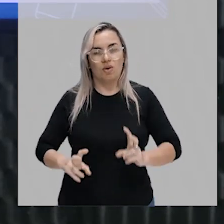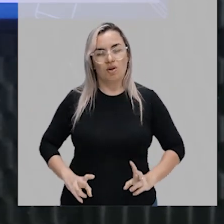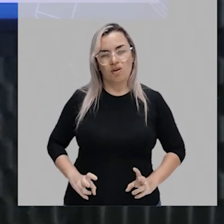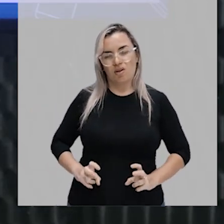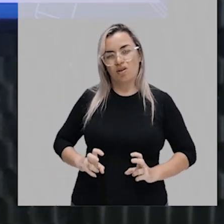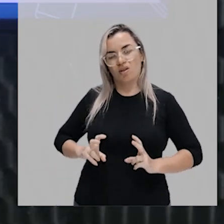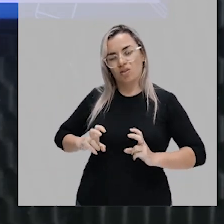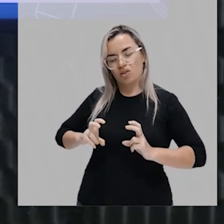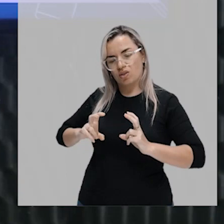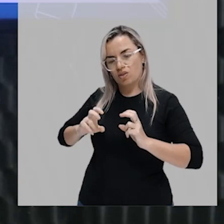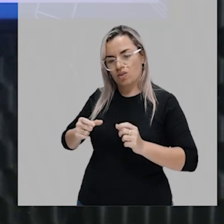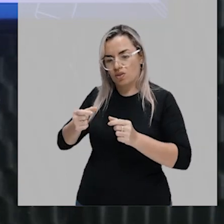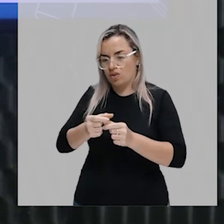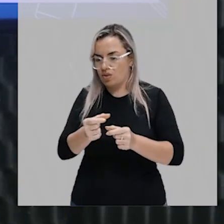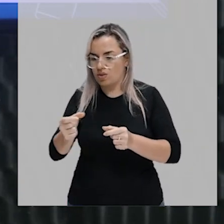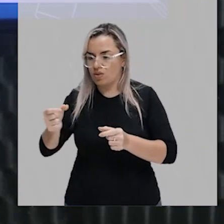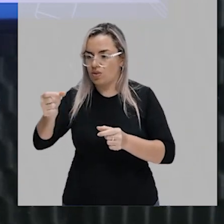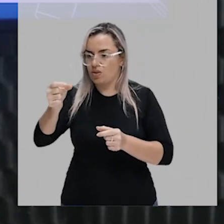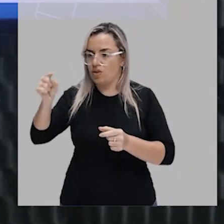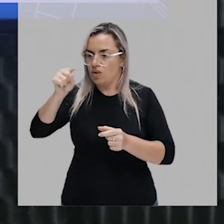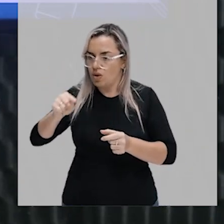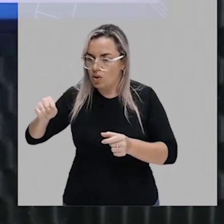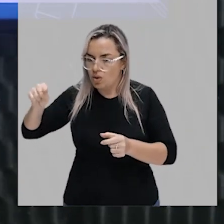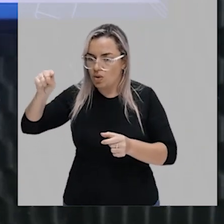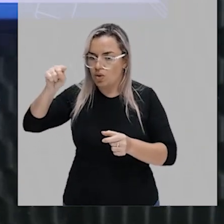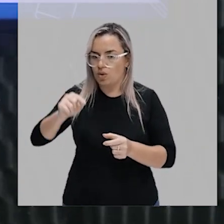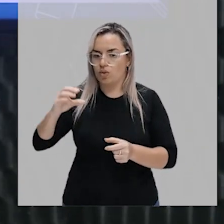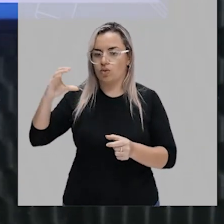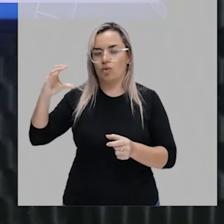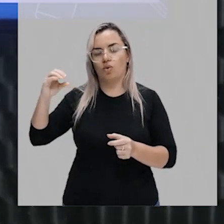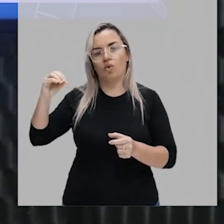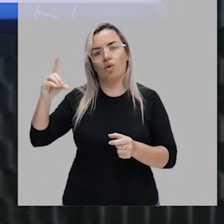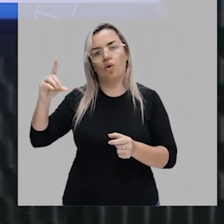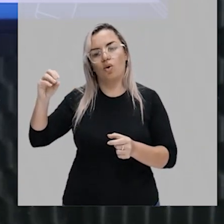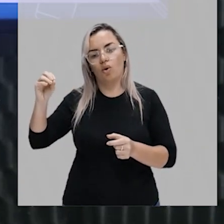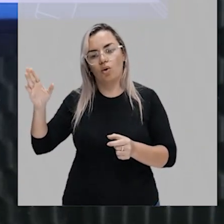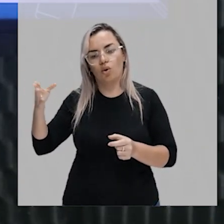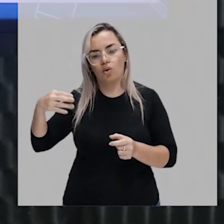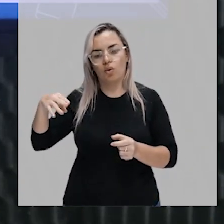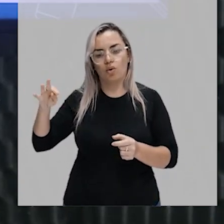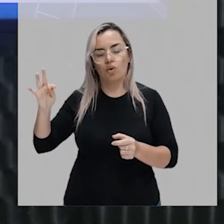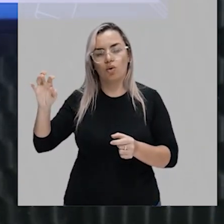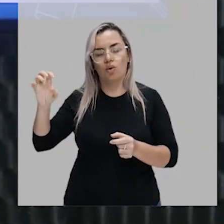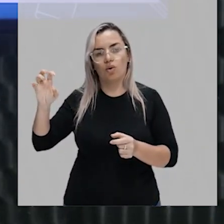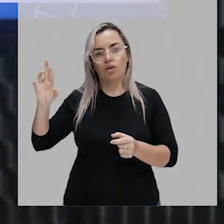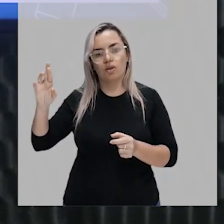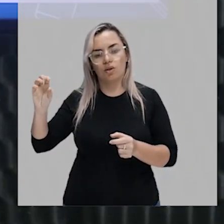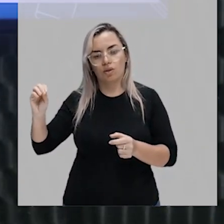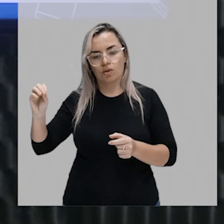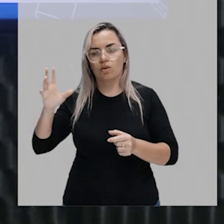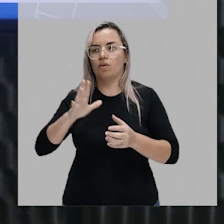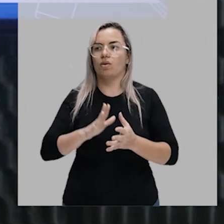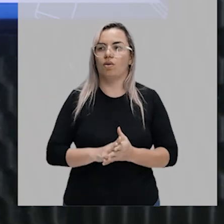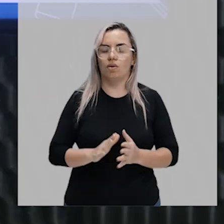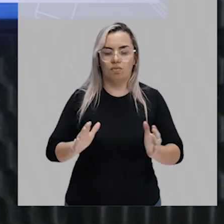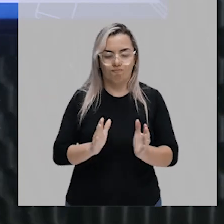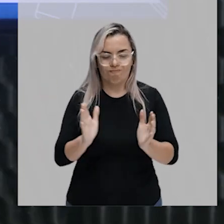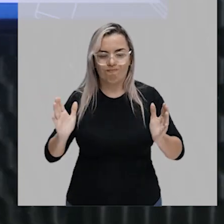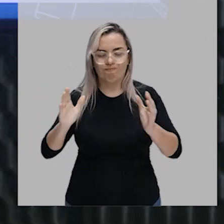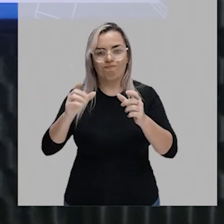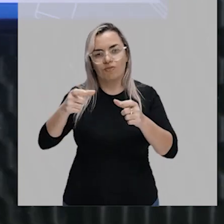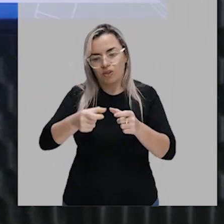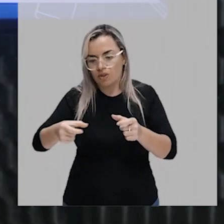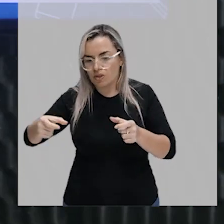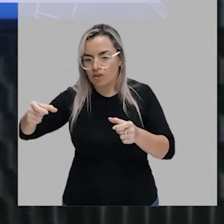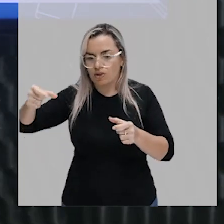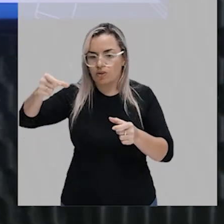do útero. É um câncer que pode acontecer nessa região aqui, que fica logo na abertura do útero. E aqui nós temos esse órgão aqui,